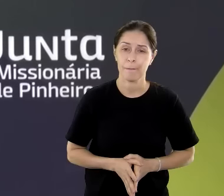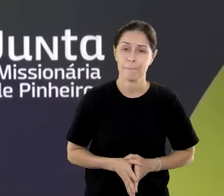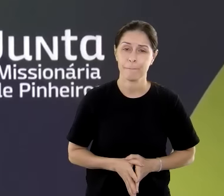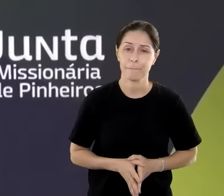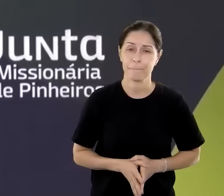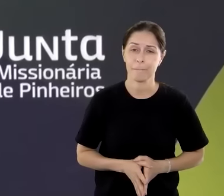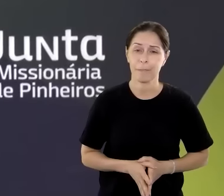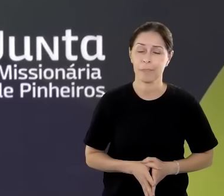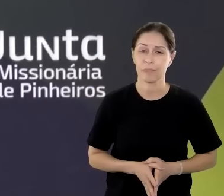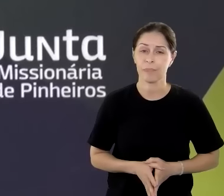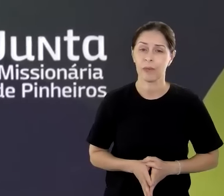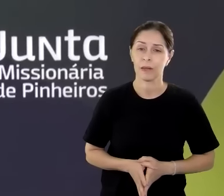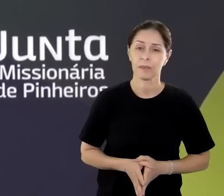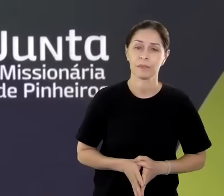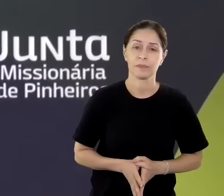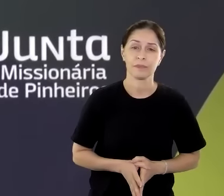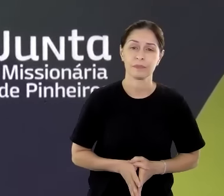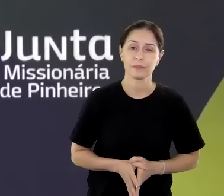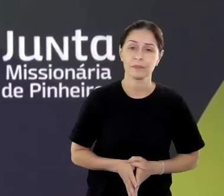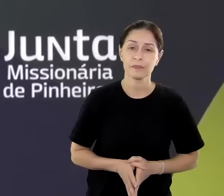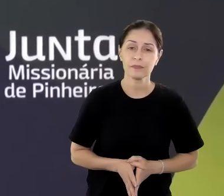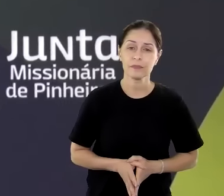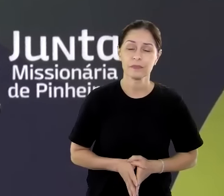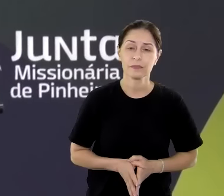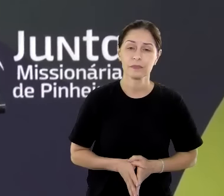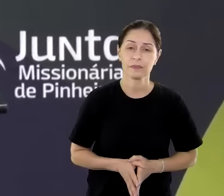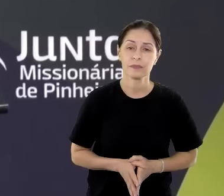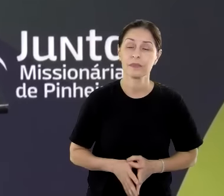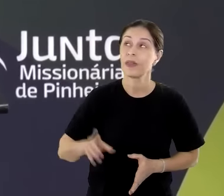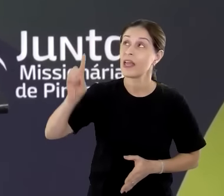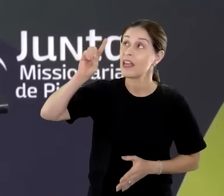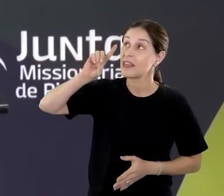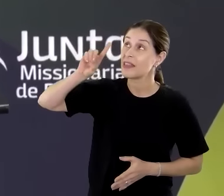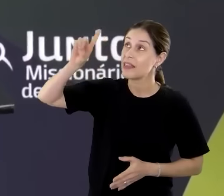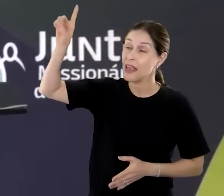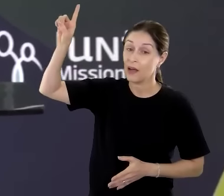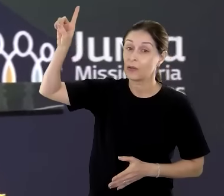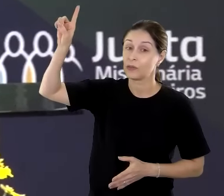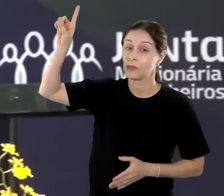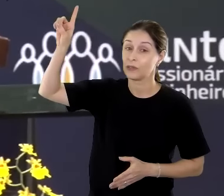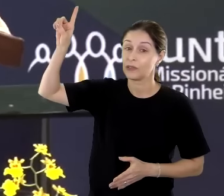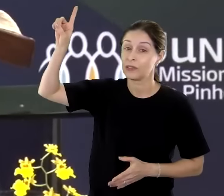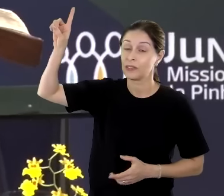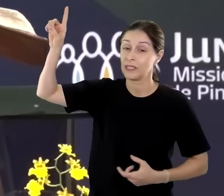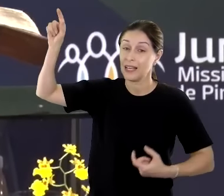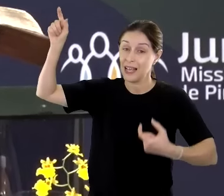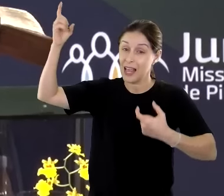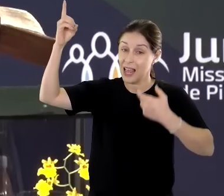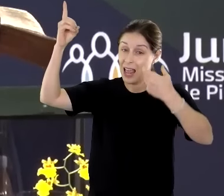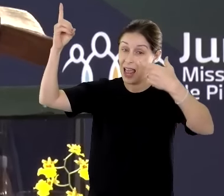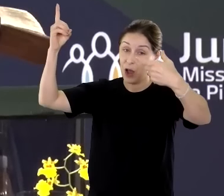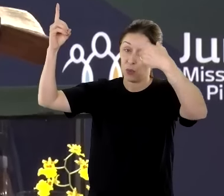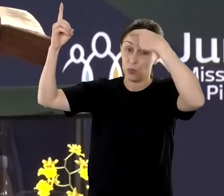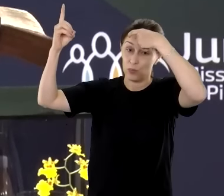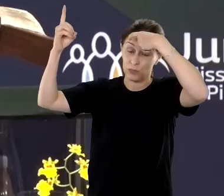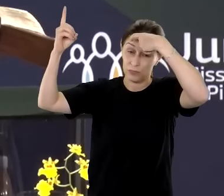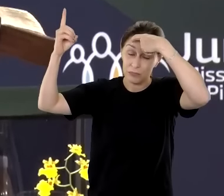Você acha que Deus é pego de surpresa? Você acha que você pode estar passando por algumas circunstâncias que Deus não está sabendo?